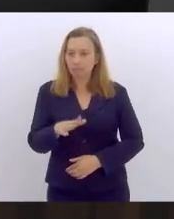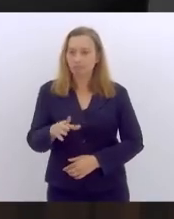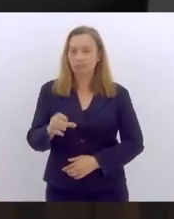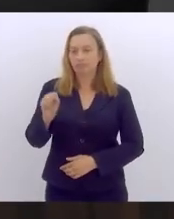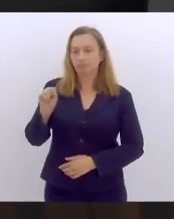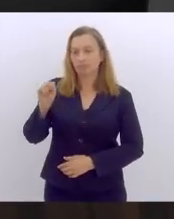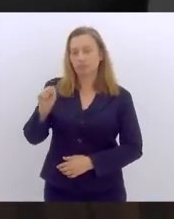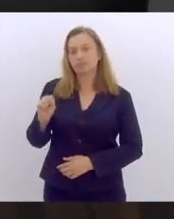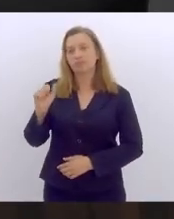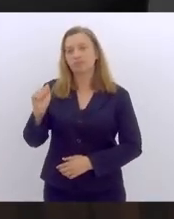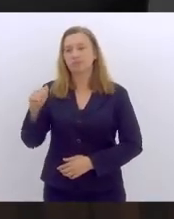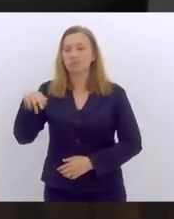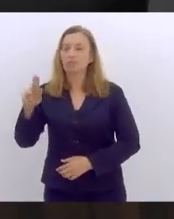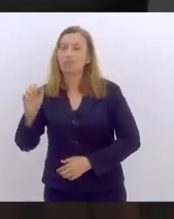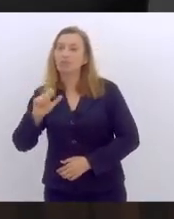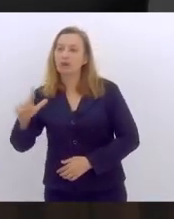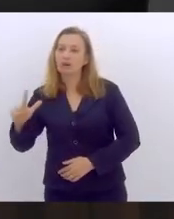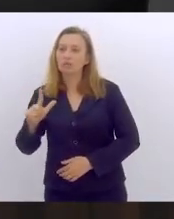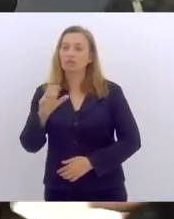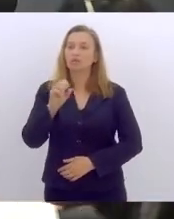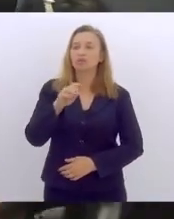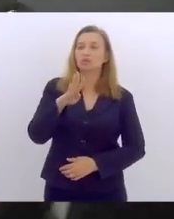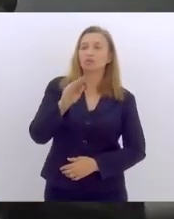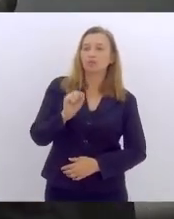Samuel. Boa tarde, Sumi.